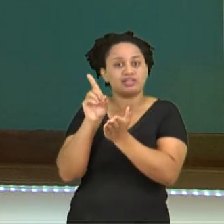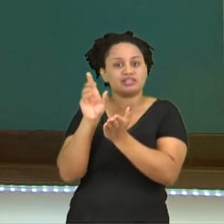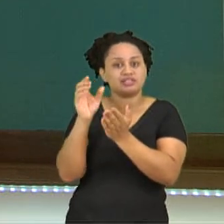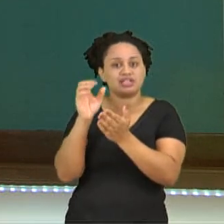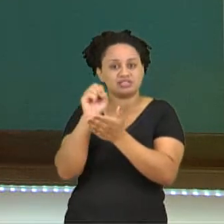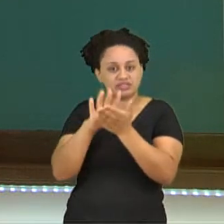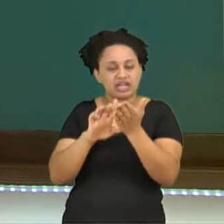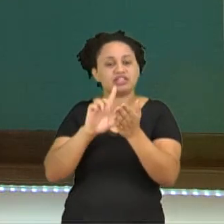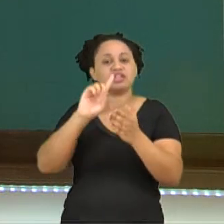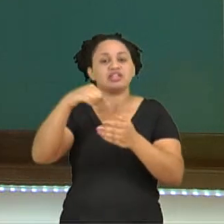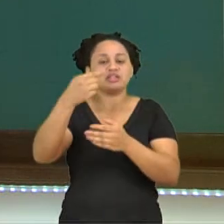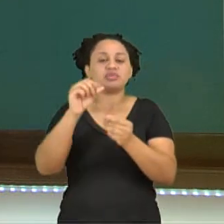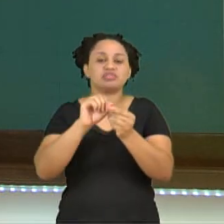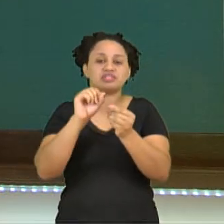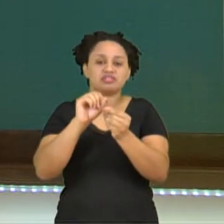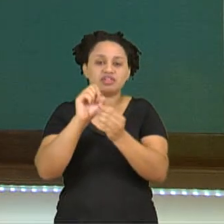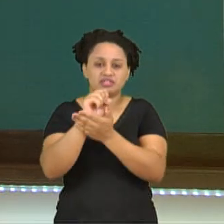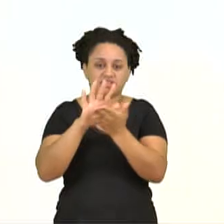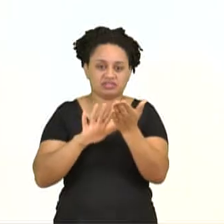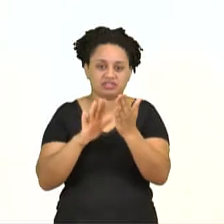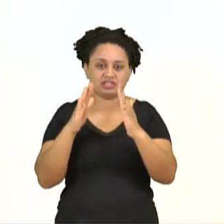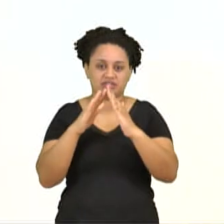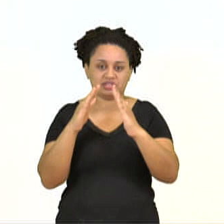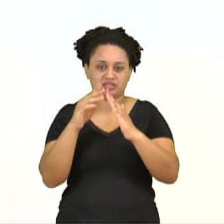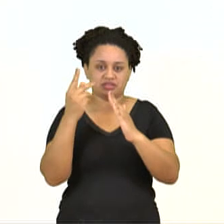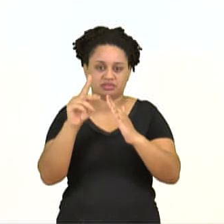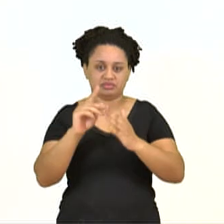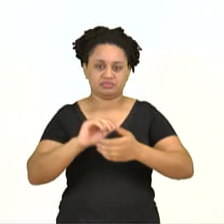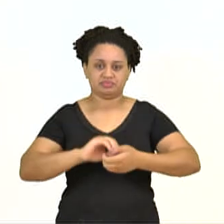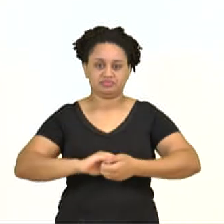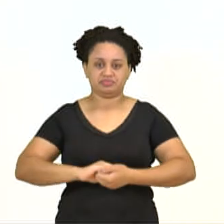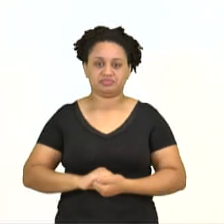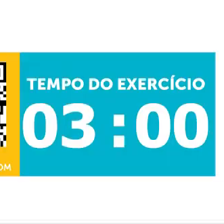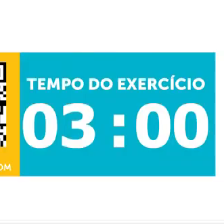e realizem em casa após a aula. Ok, pessoal?